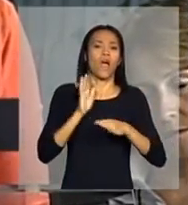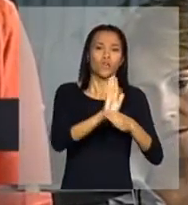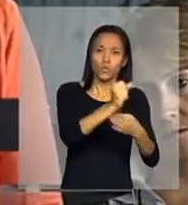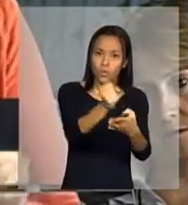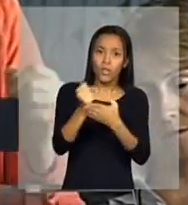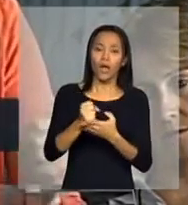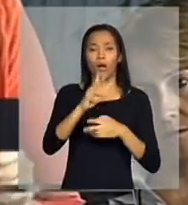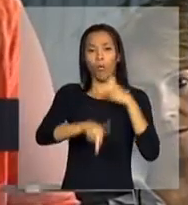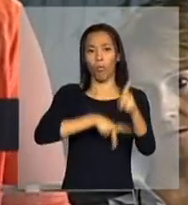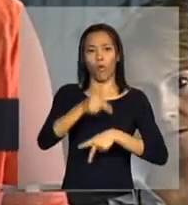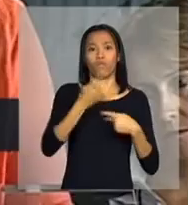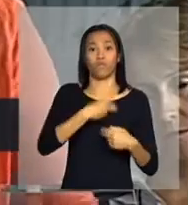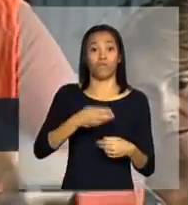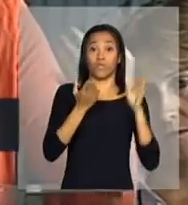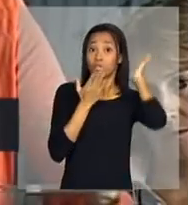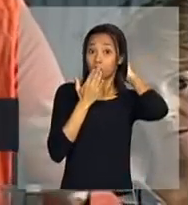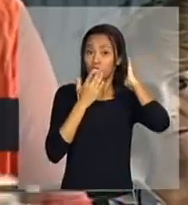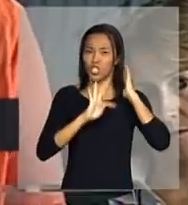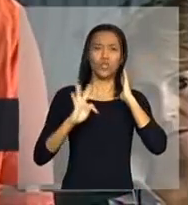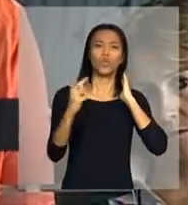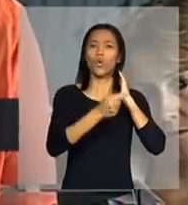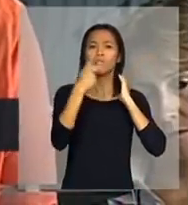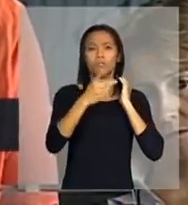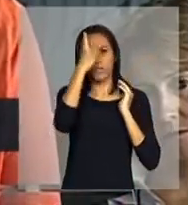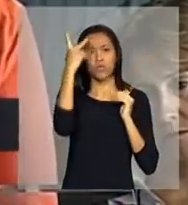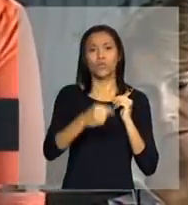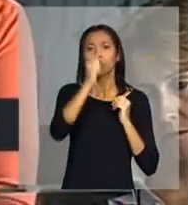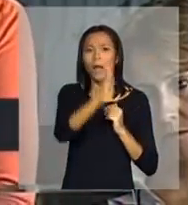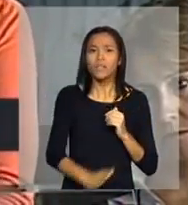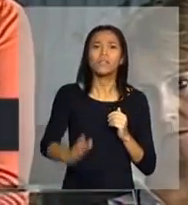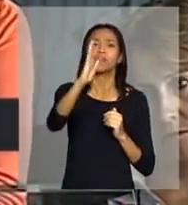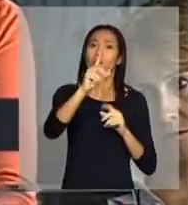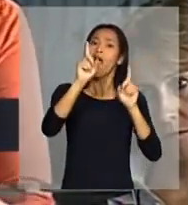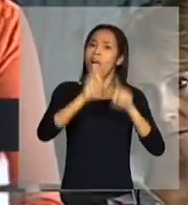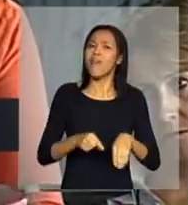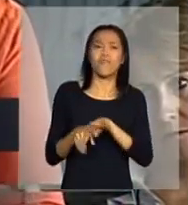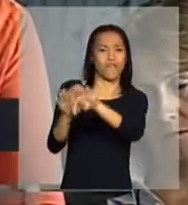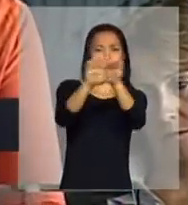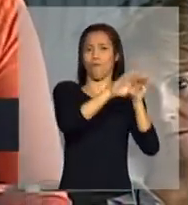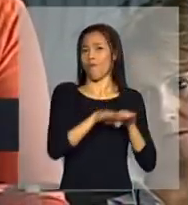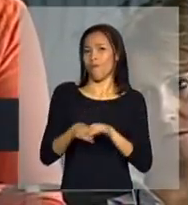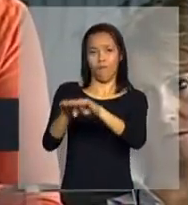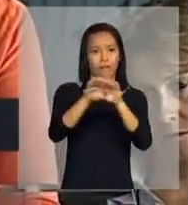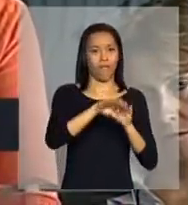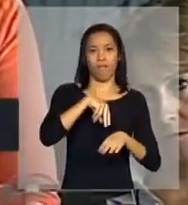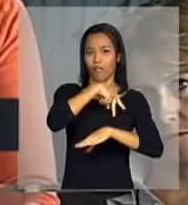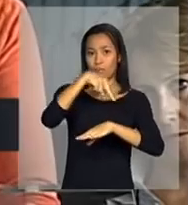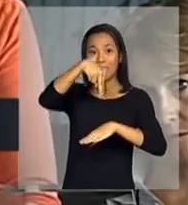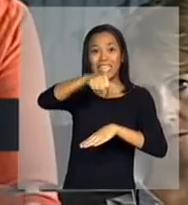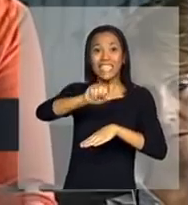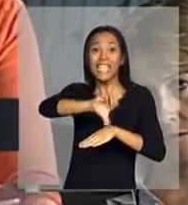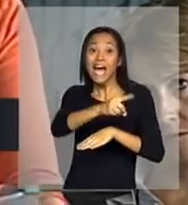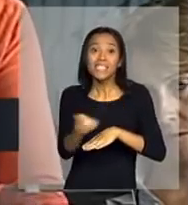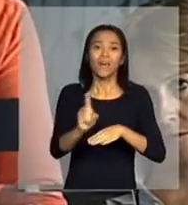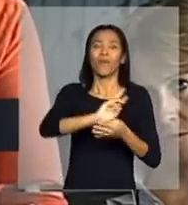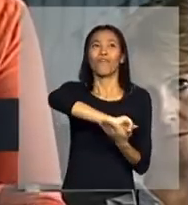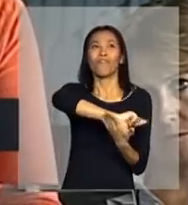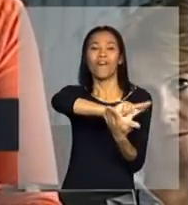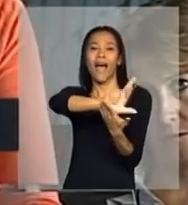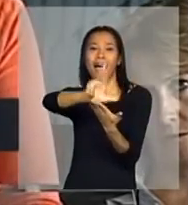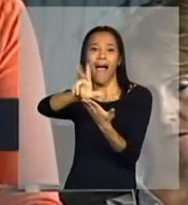humana, porque povos indígenas e todos os brasileiros são parte de uma mesma nação, diversa, plural,